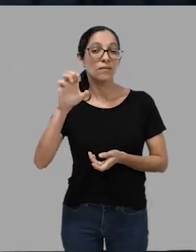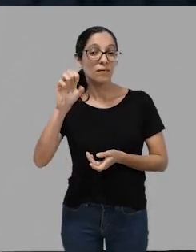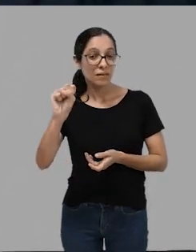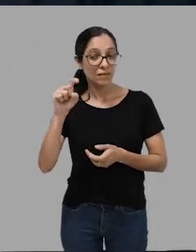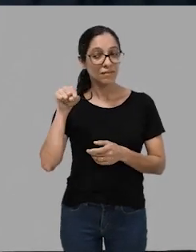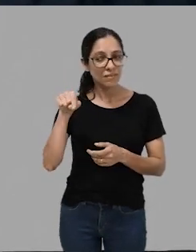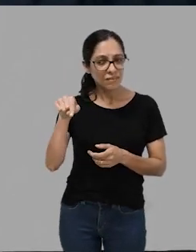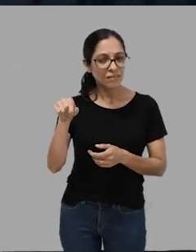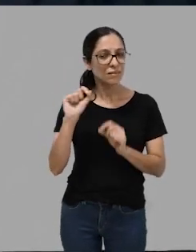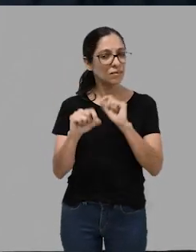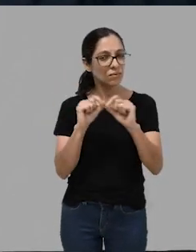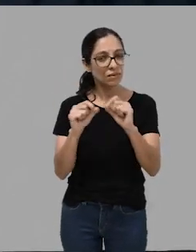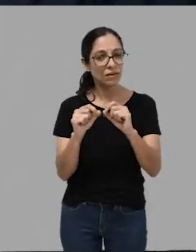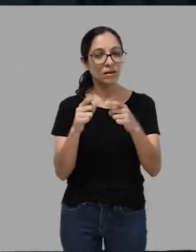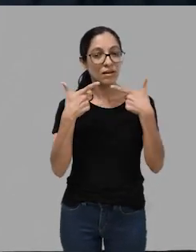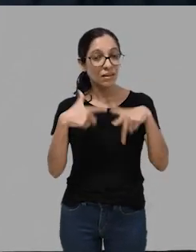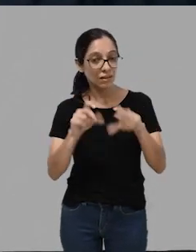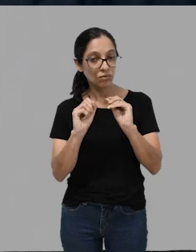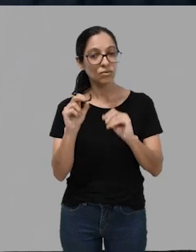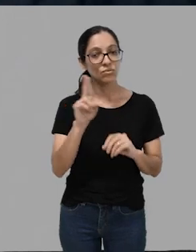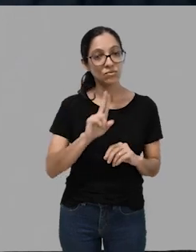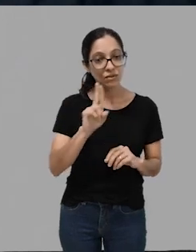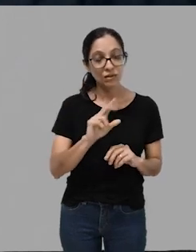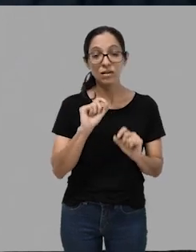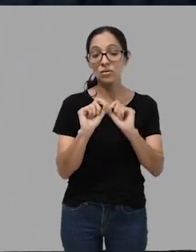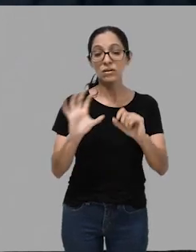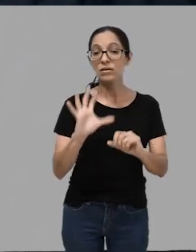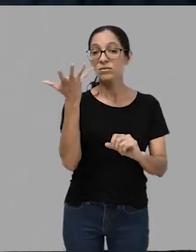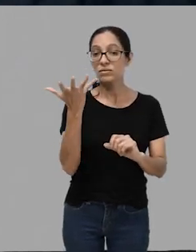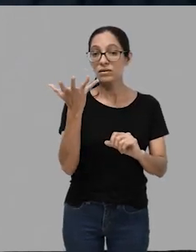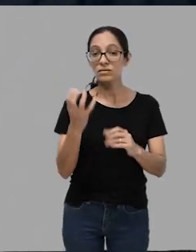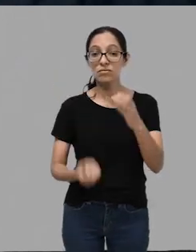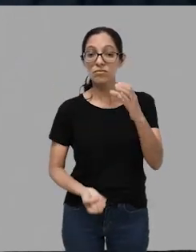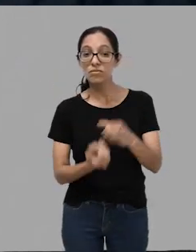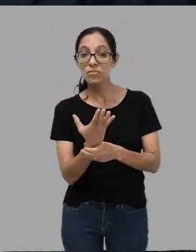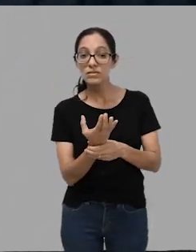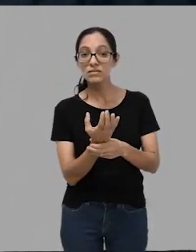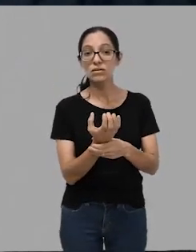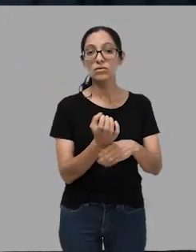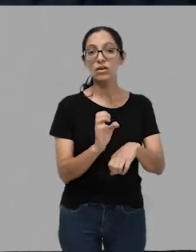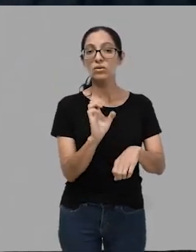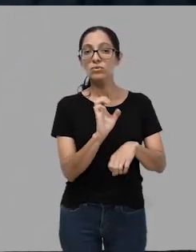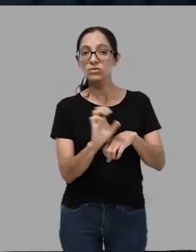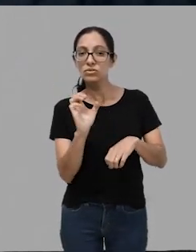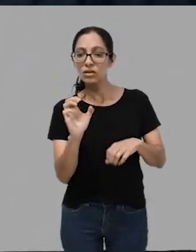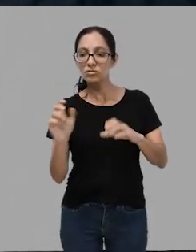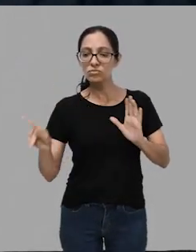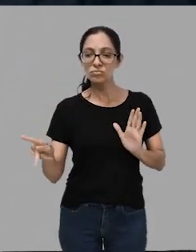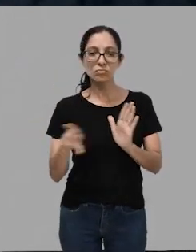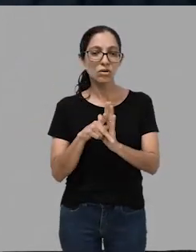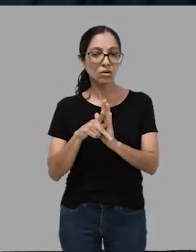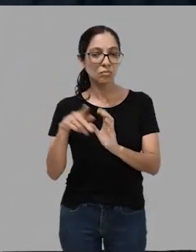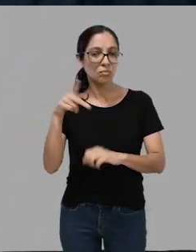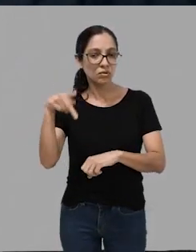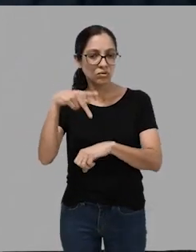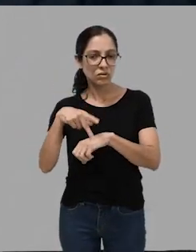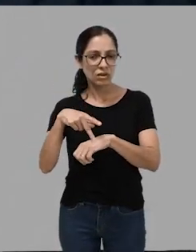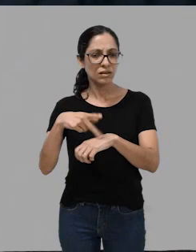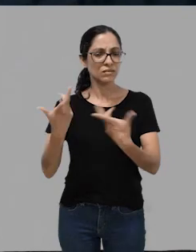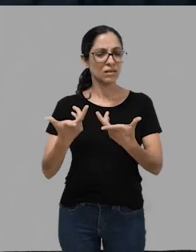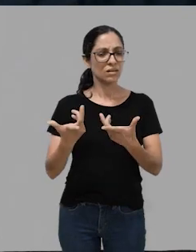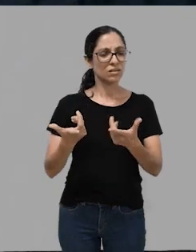a formação do estado português aquelas brigas ali pelas pela conquista do território árabes